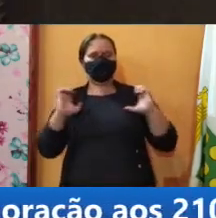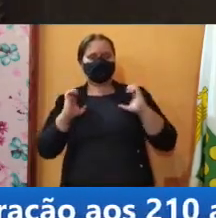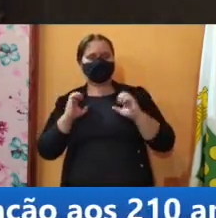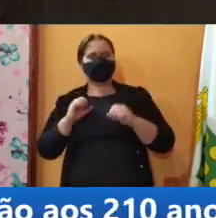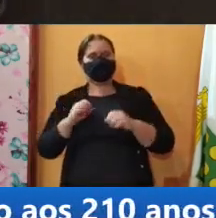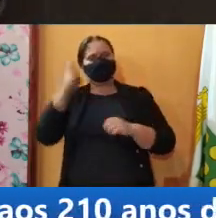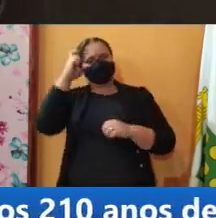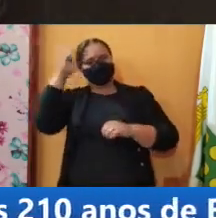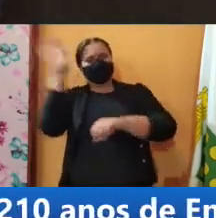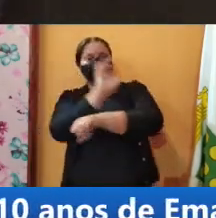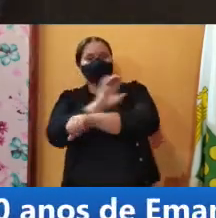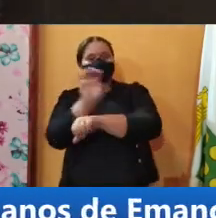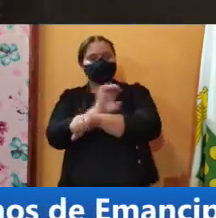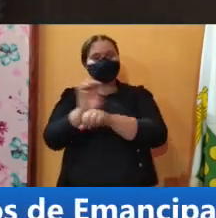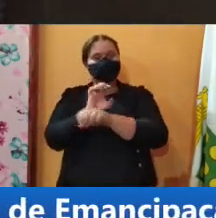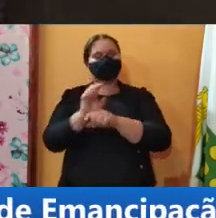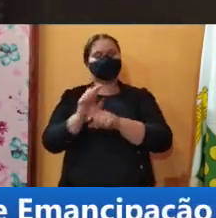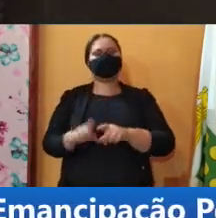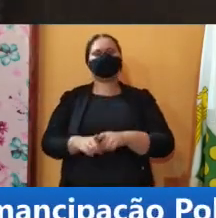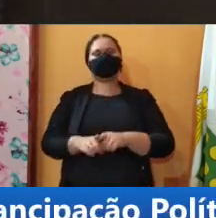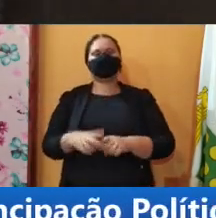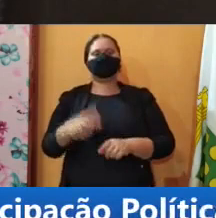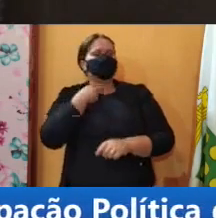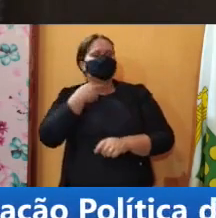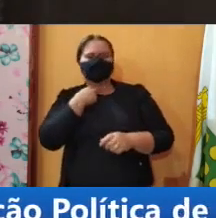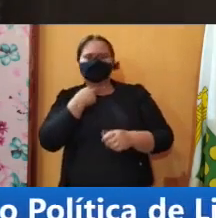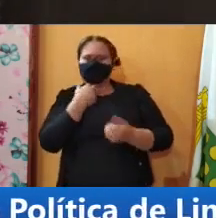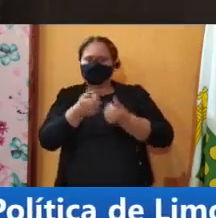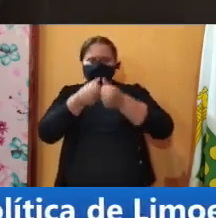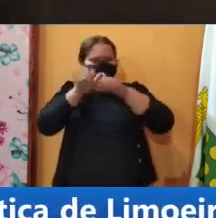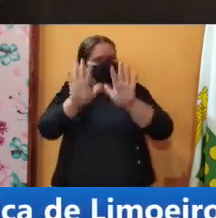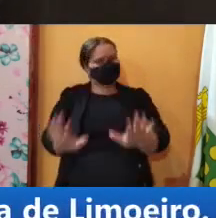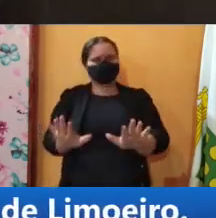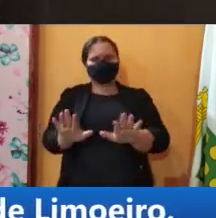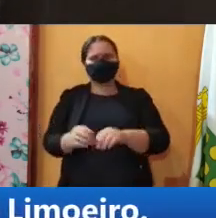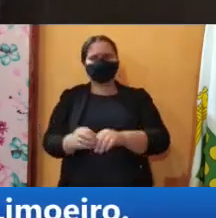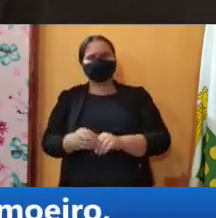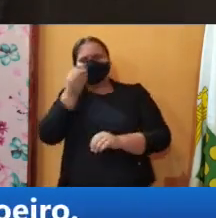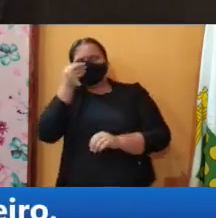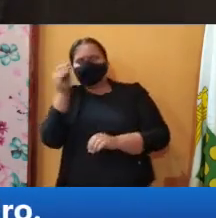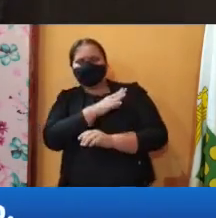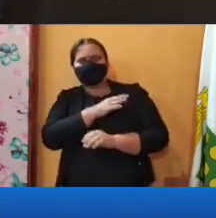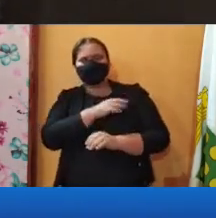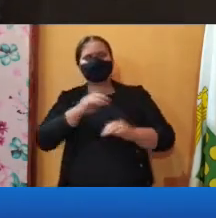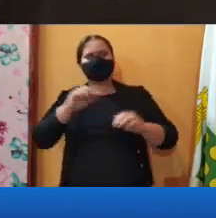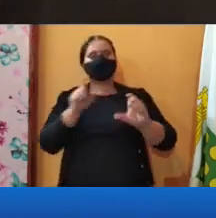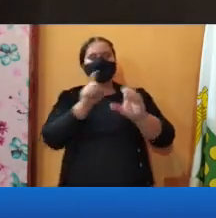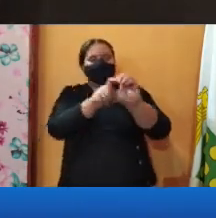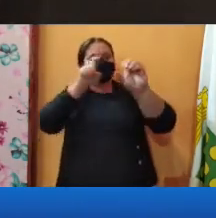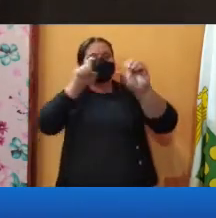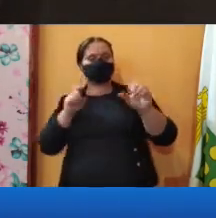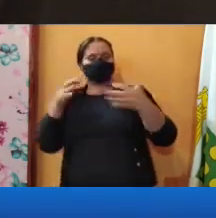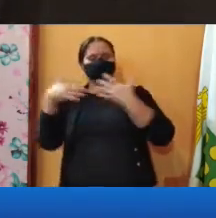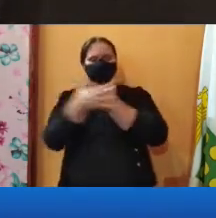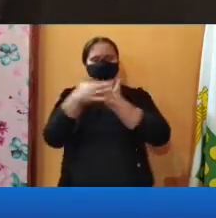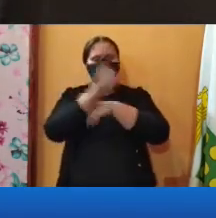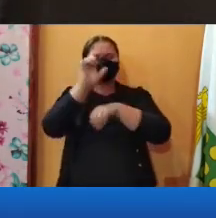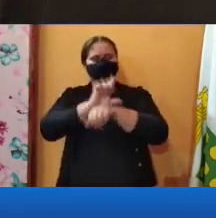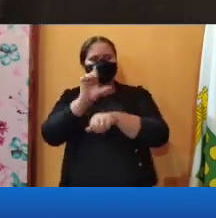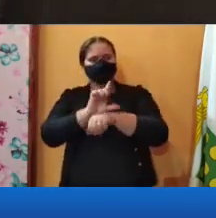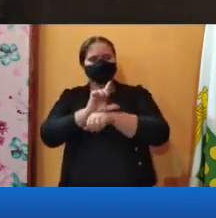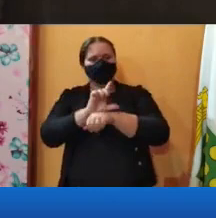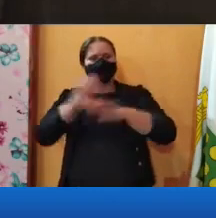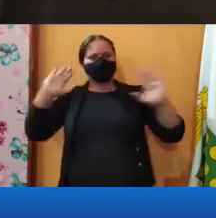culturais, não poderia ficar de fora em um momento como esse, de sua emancipação política, homenagear